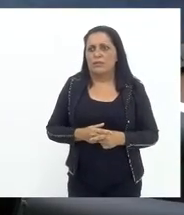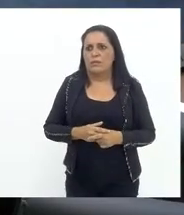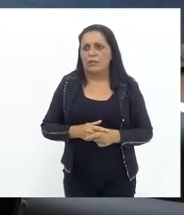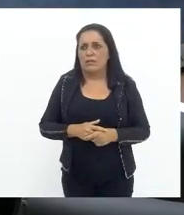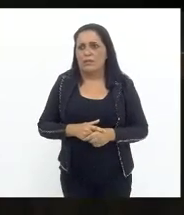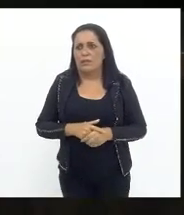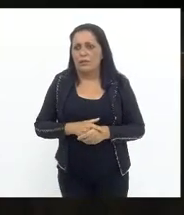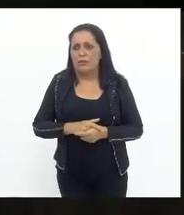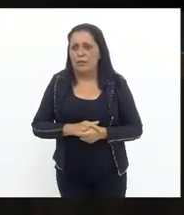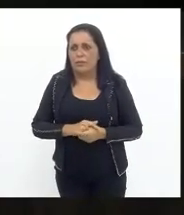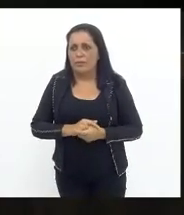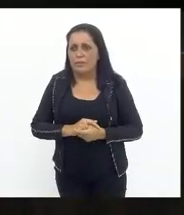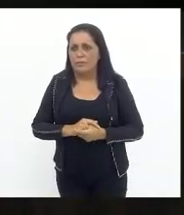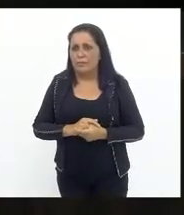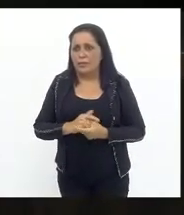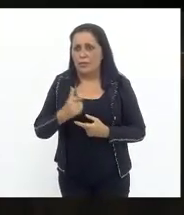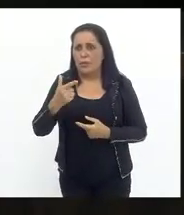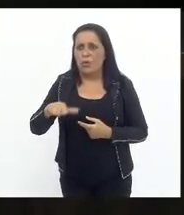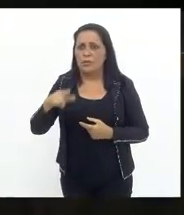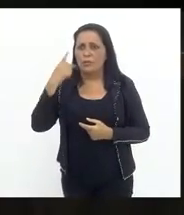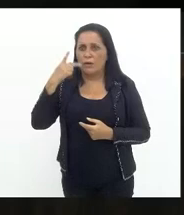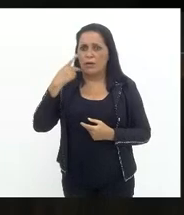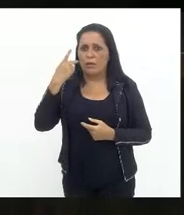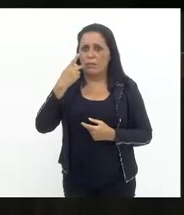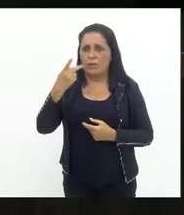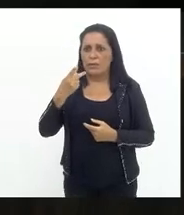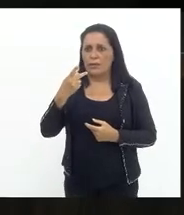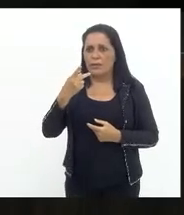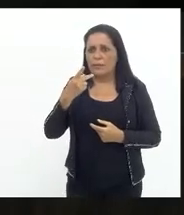Algum outro parlamentar que queira defender?